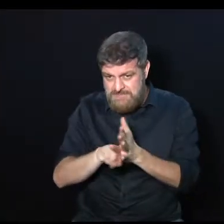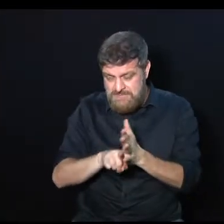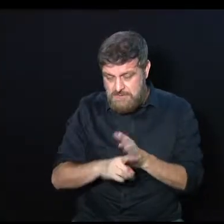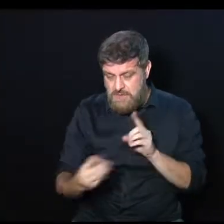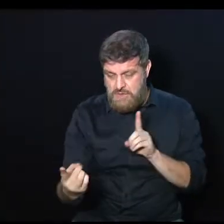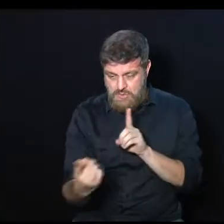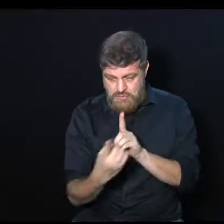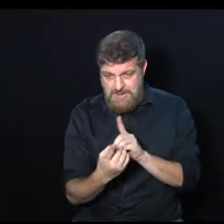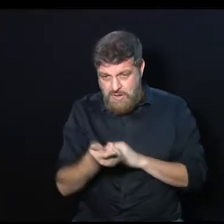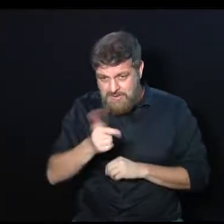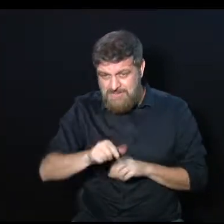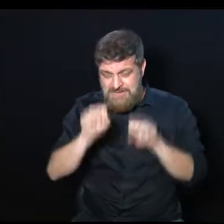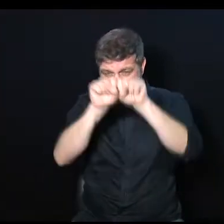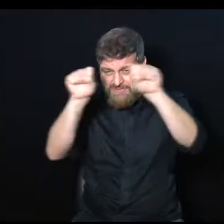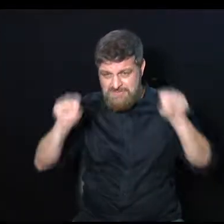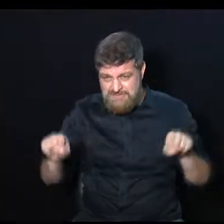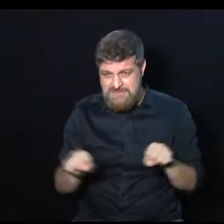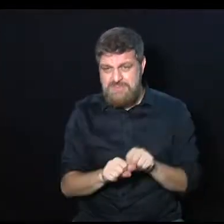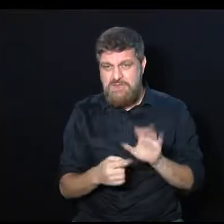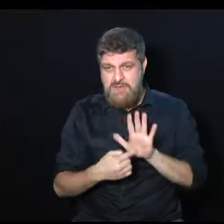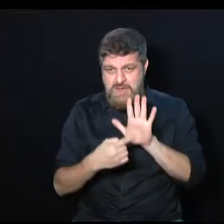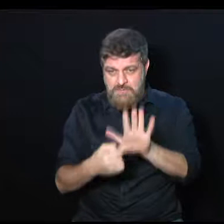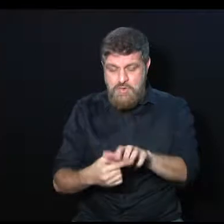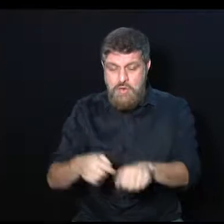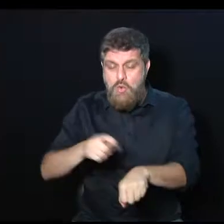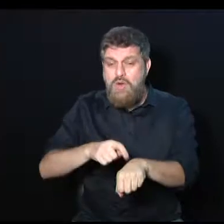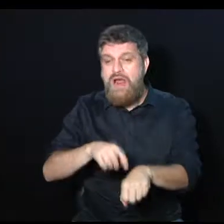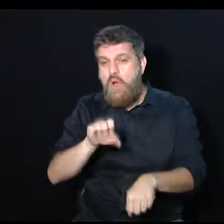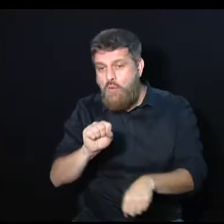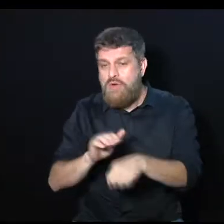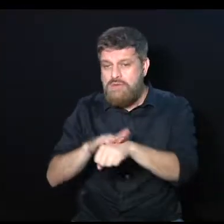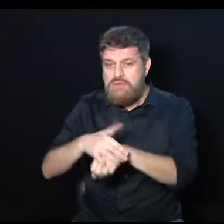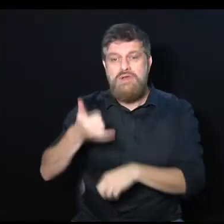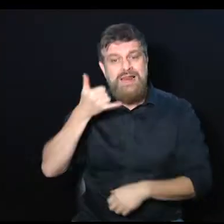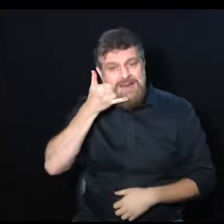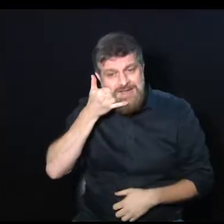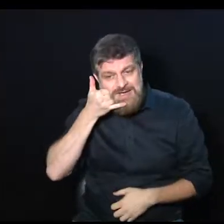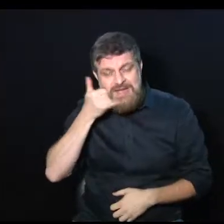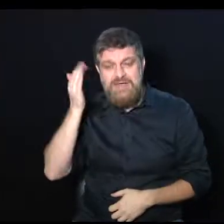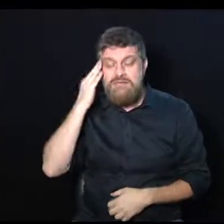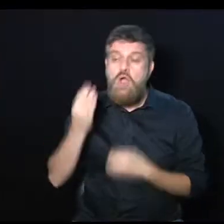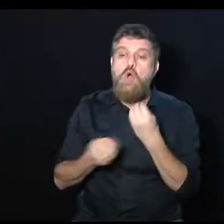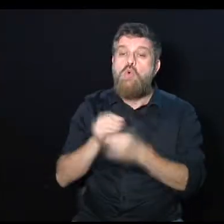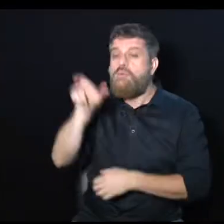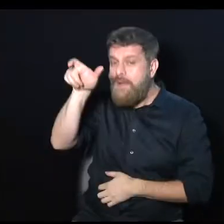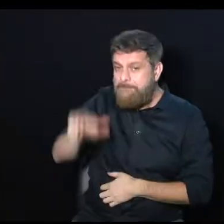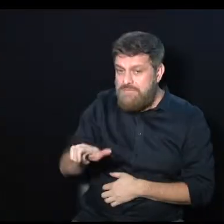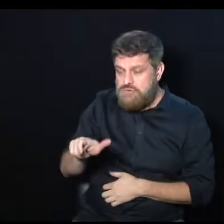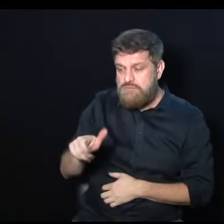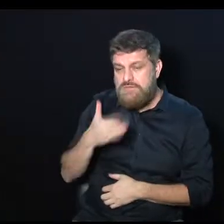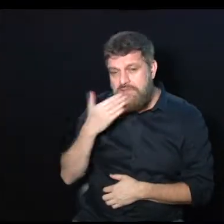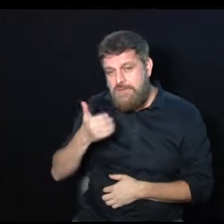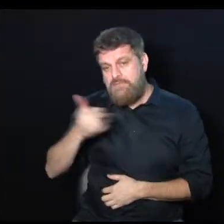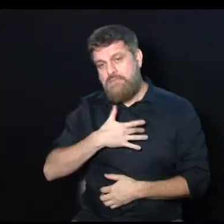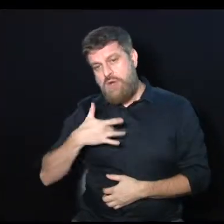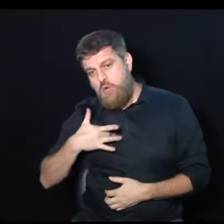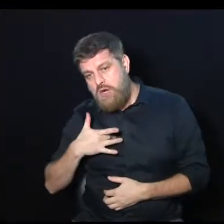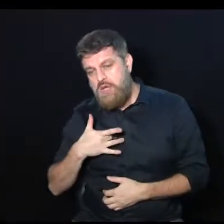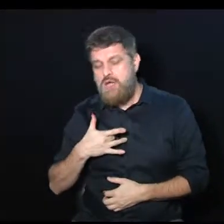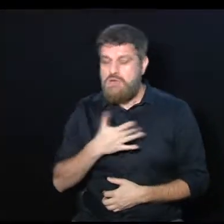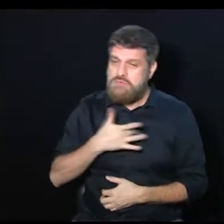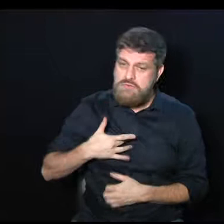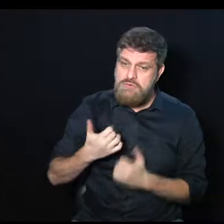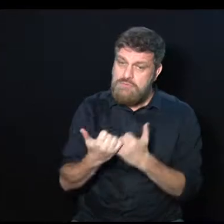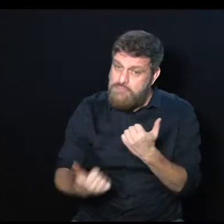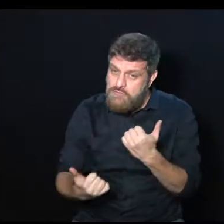consulta dele, então o sistema tem um sistema de alarme, 8 horas da noite tem que ligar de novo para o serviço para ver como que esse paciente está evoluindo. Bom,